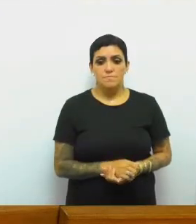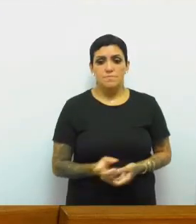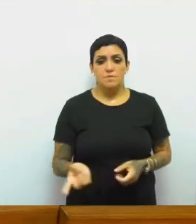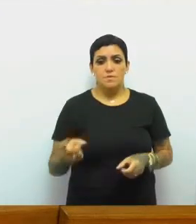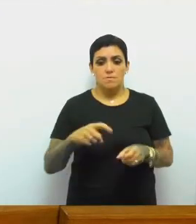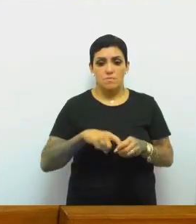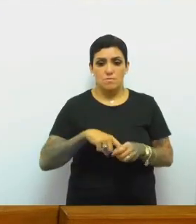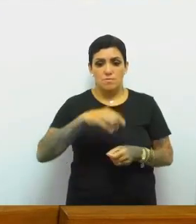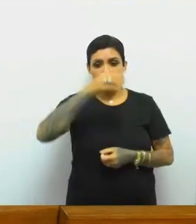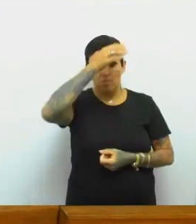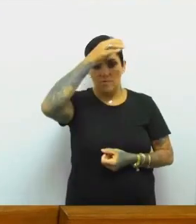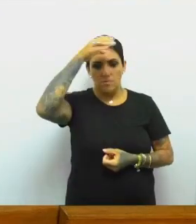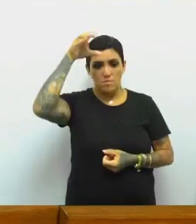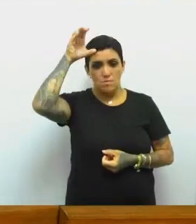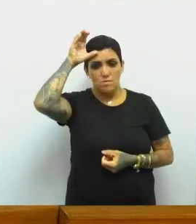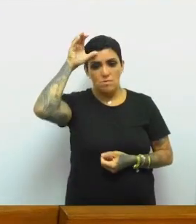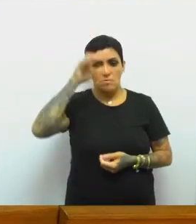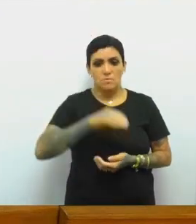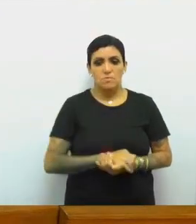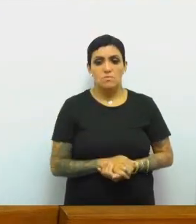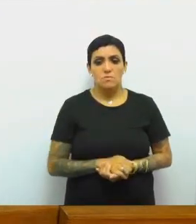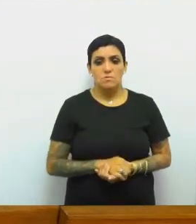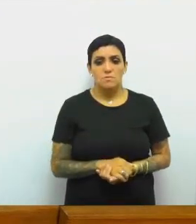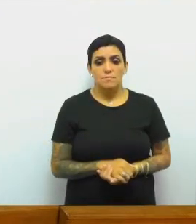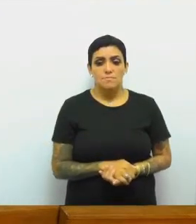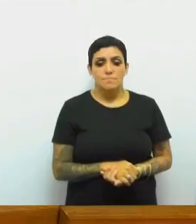vereador Charles Neves.